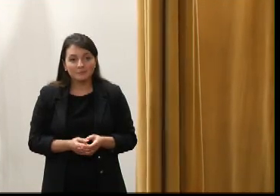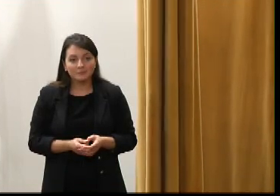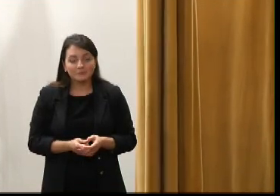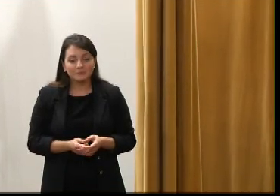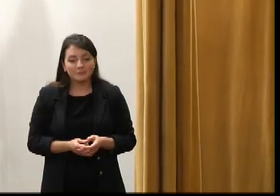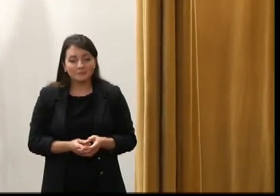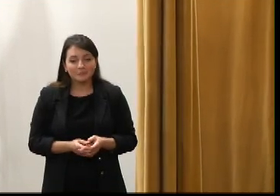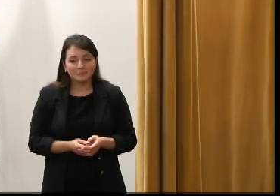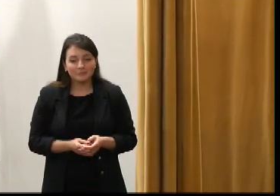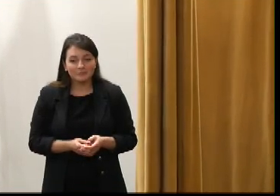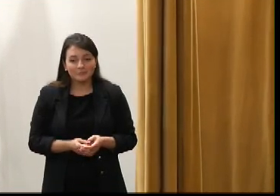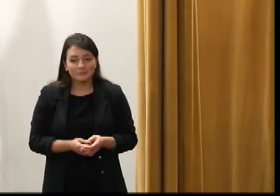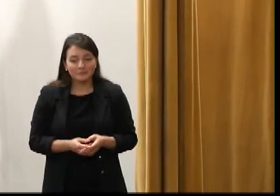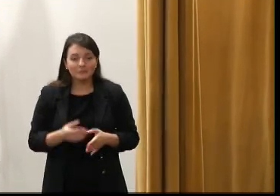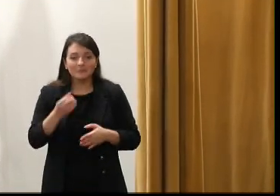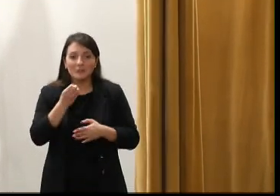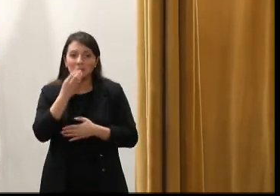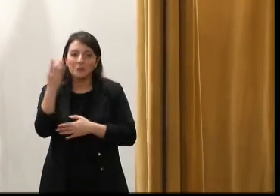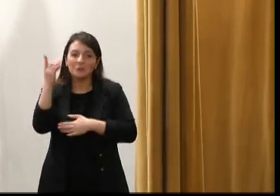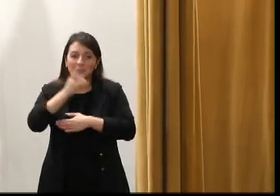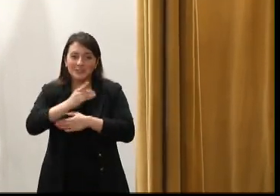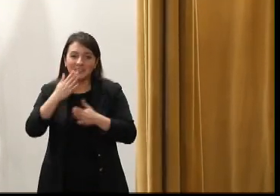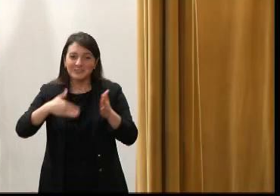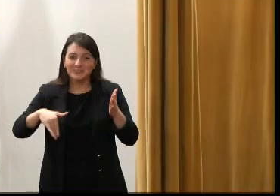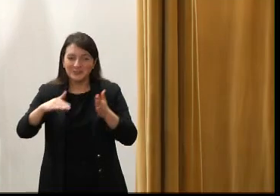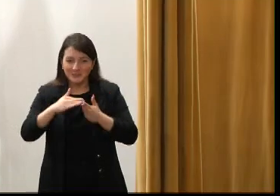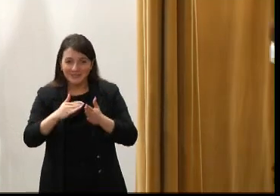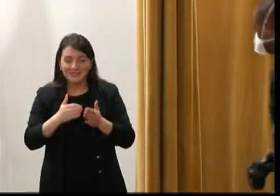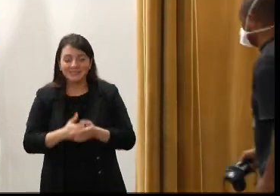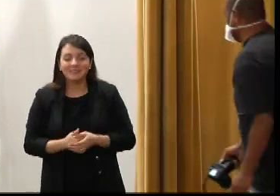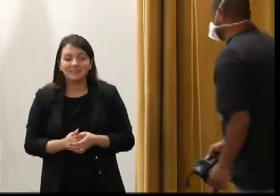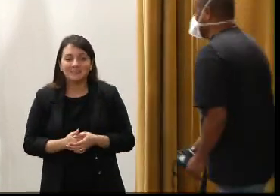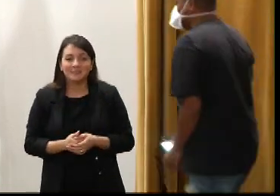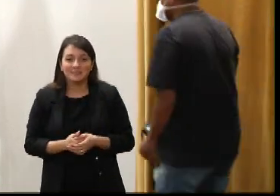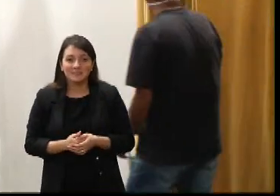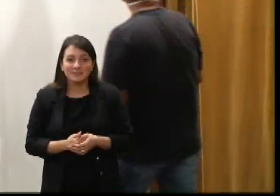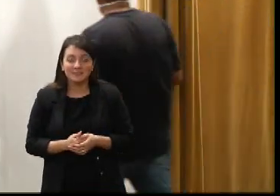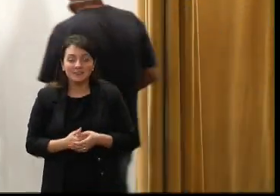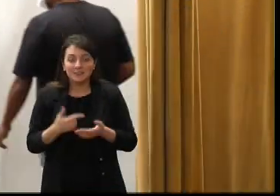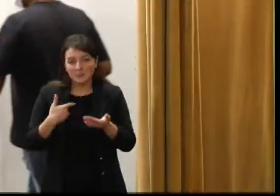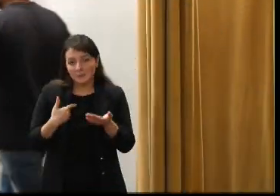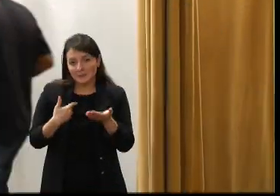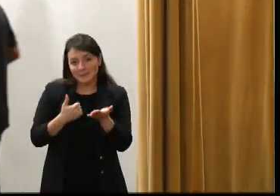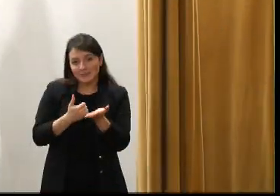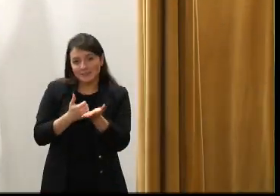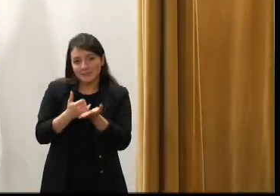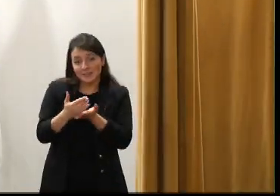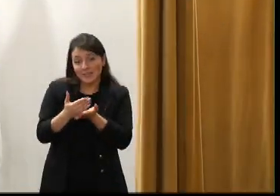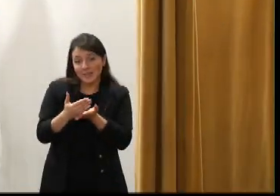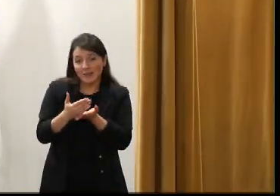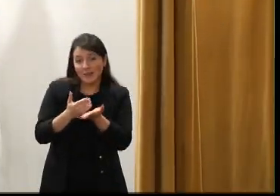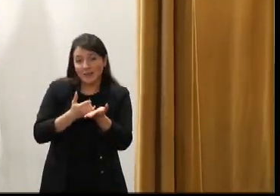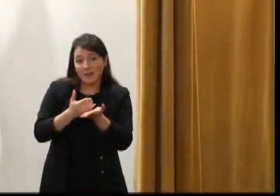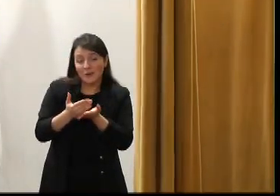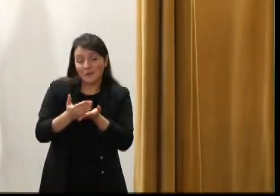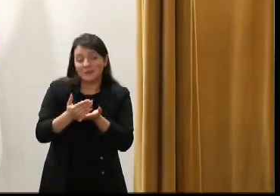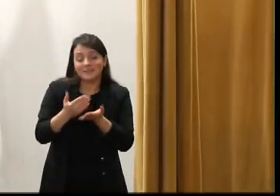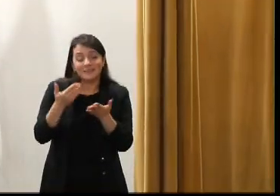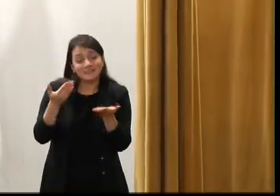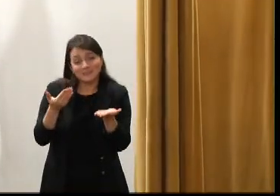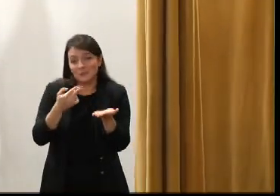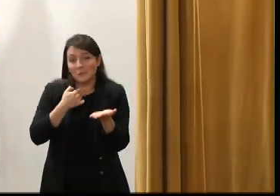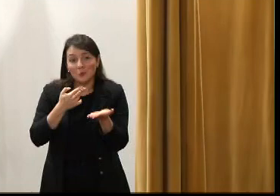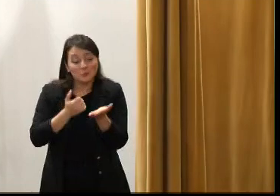Muito bom dia a todos e todas. Eu não posso iniciar a minha fala aqui sem